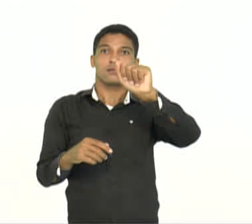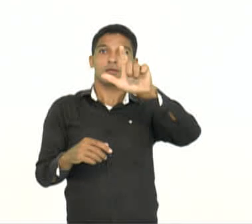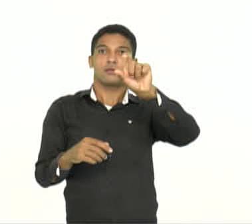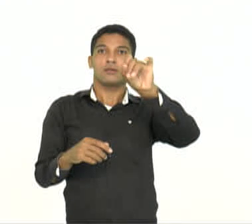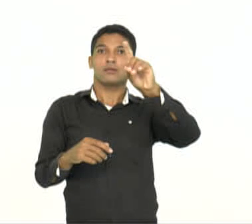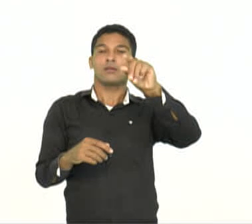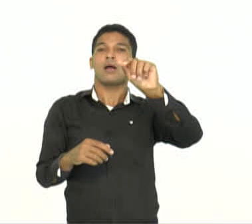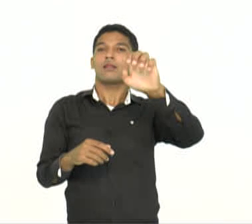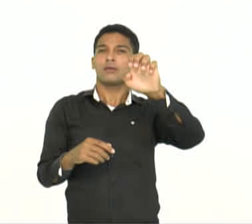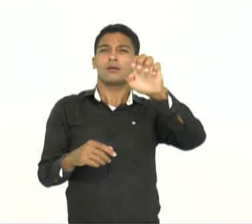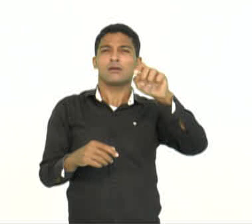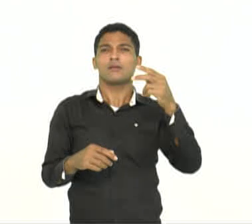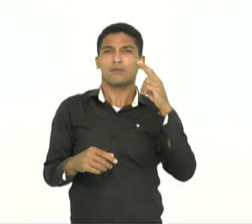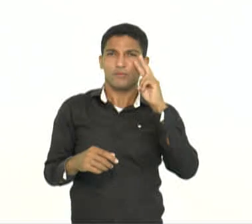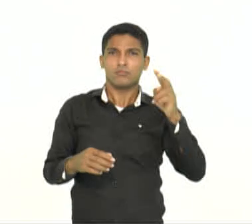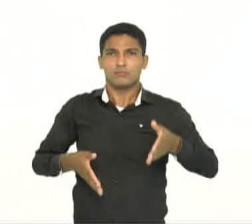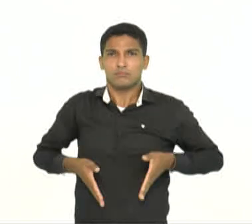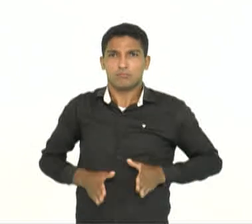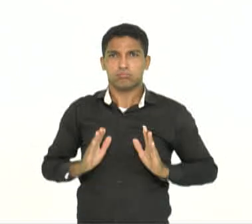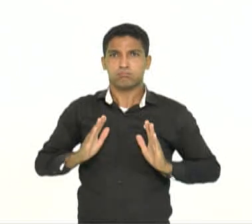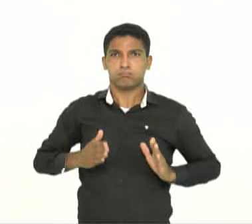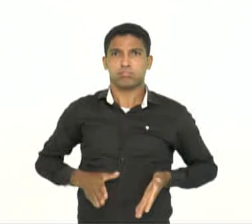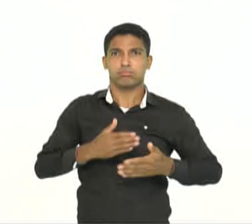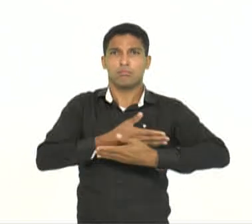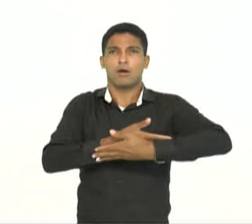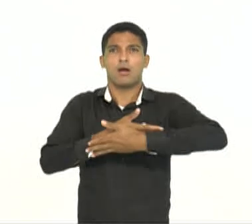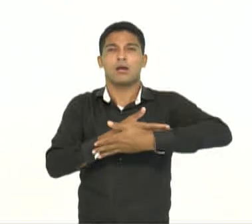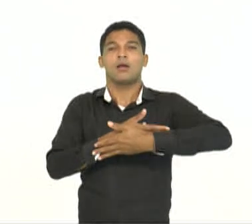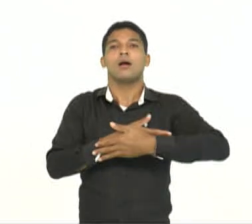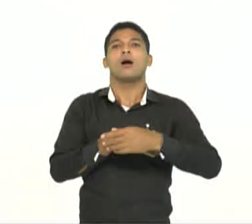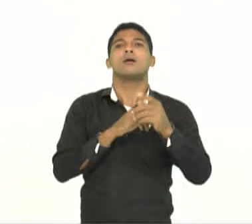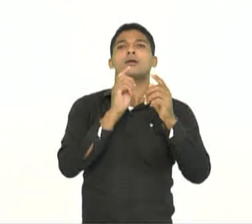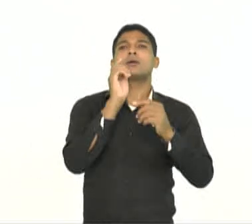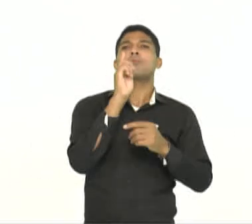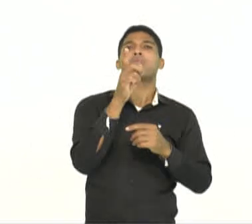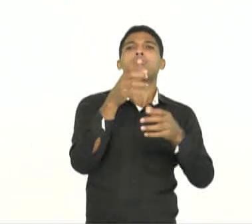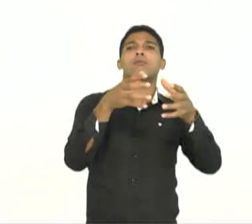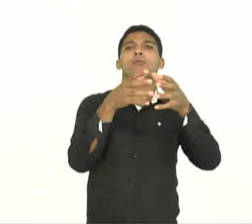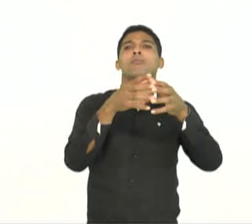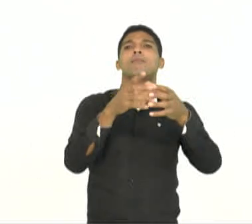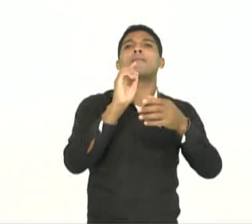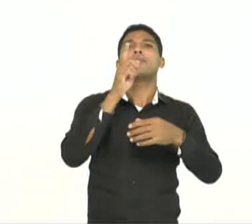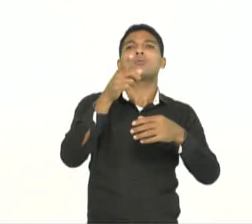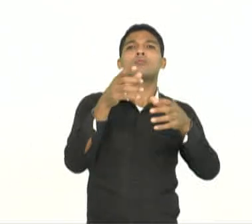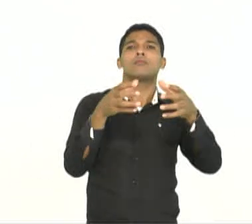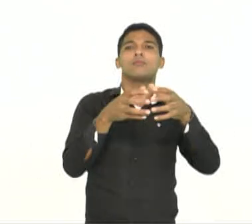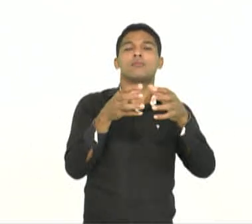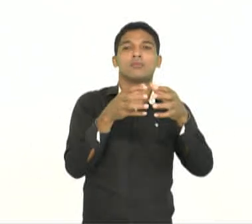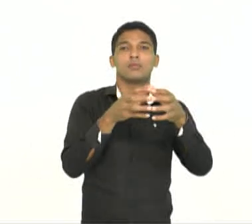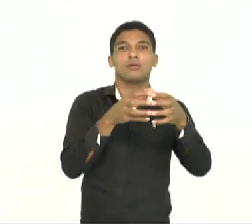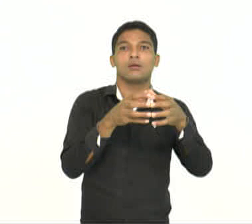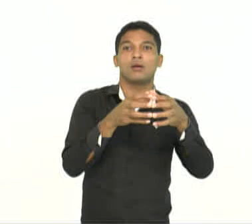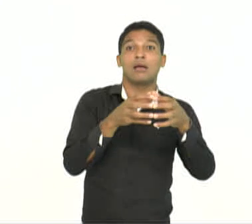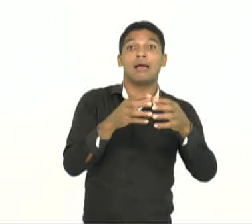da população, normalmente se divide o estudo ali por grupo de 1000, né? Taxa de mortalidade é o número de mortes por grupo